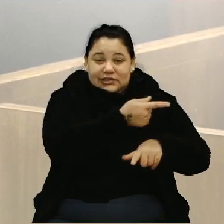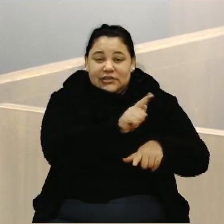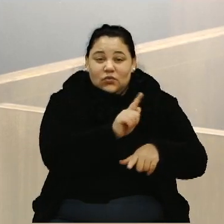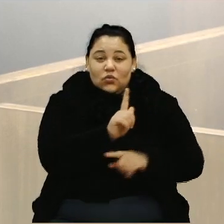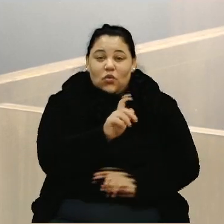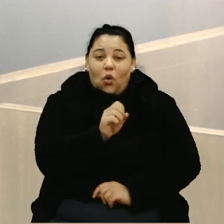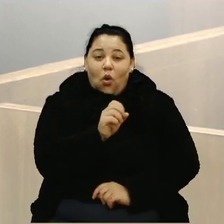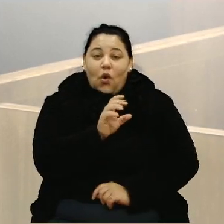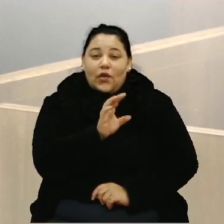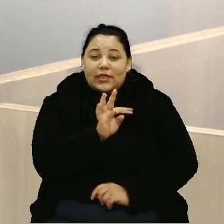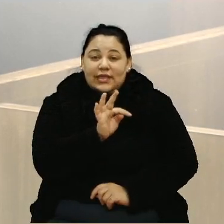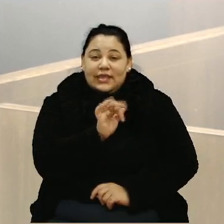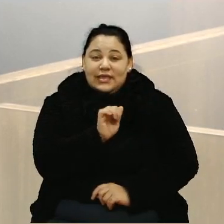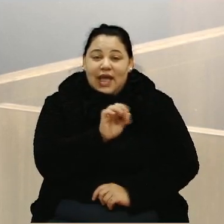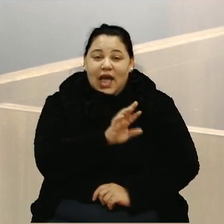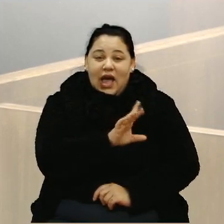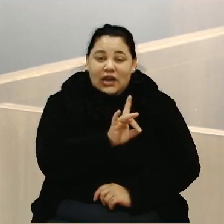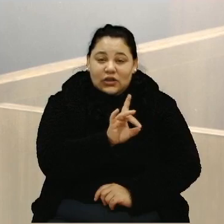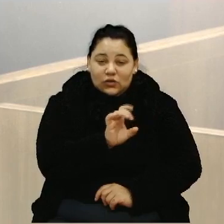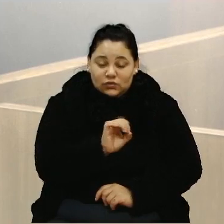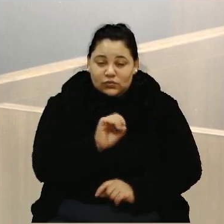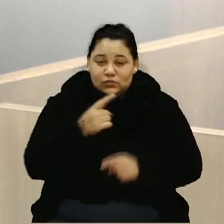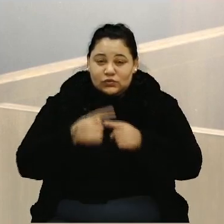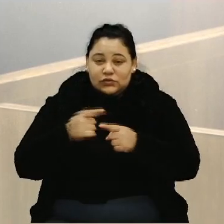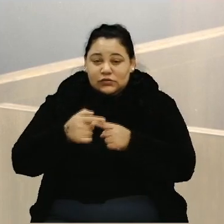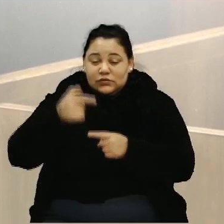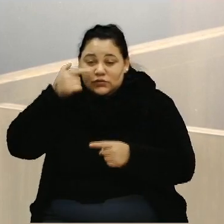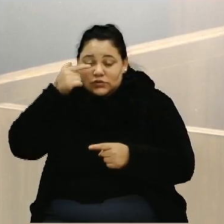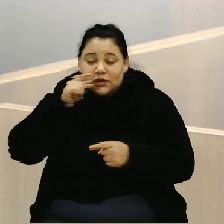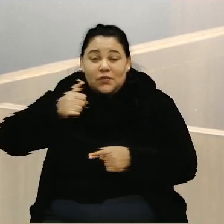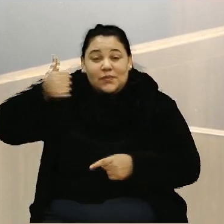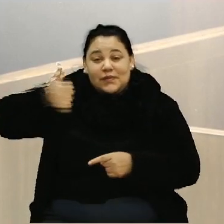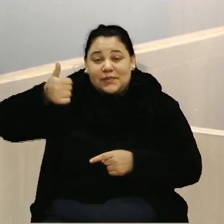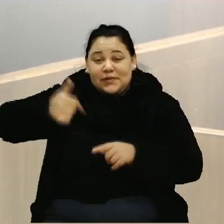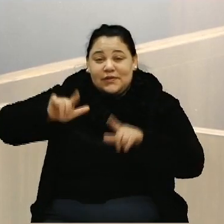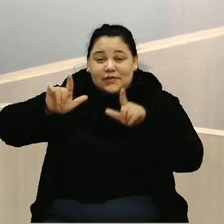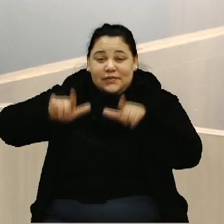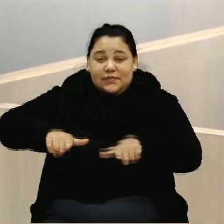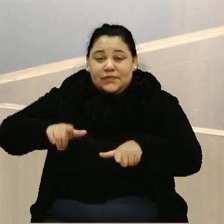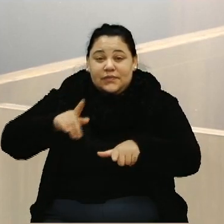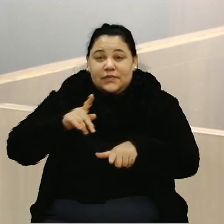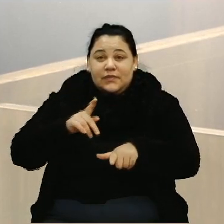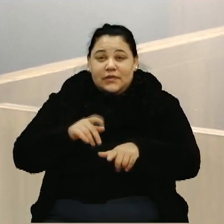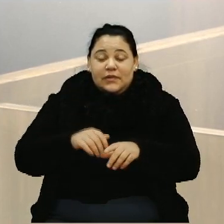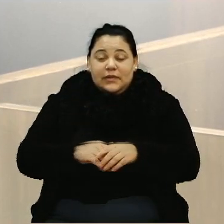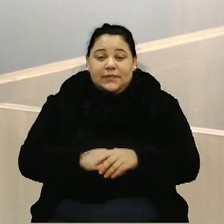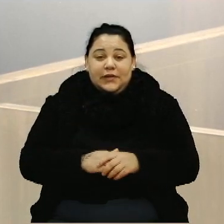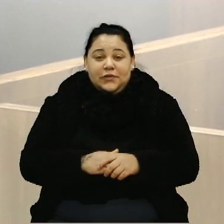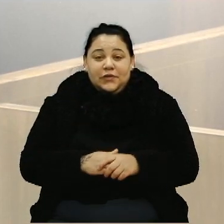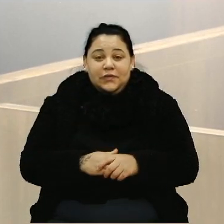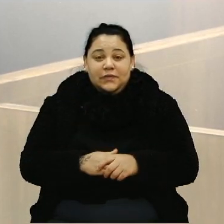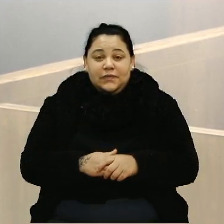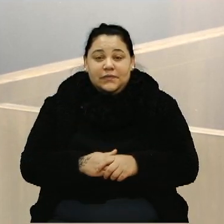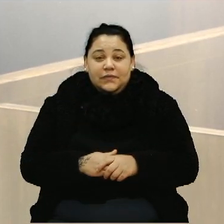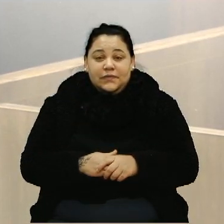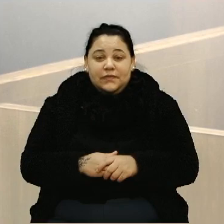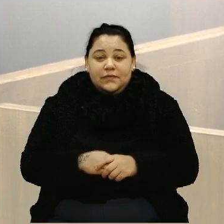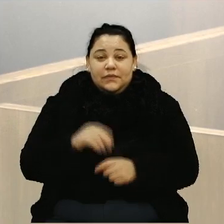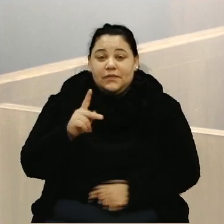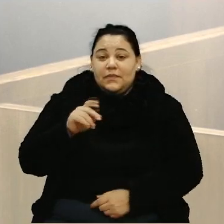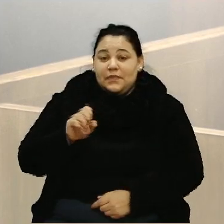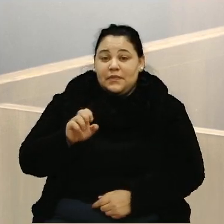E principalmente por eles terem conquistado o primeiro lugar na categoria Peru Matriz de Recria de Caxias do Sul, nos anos